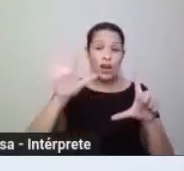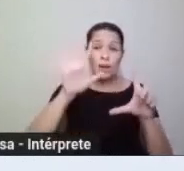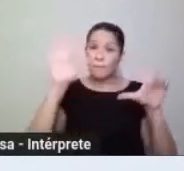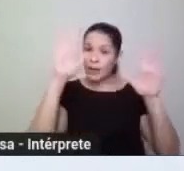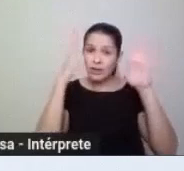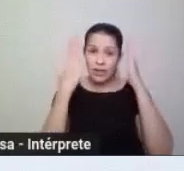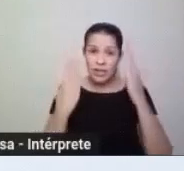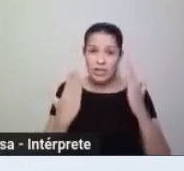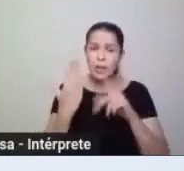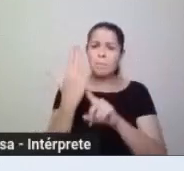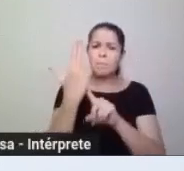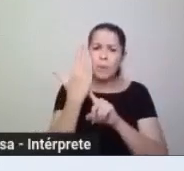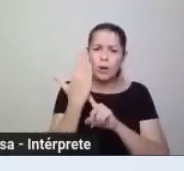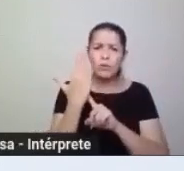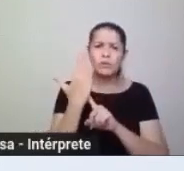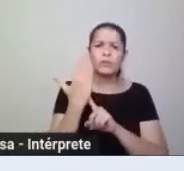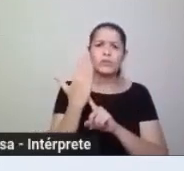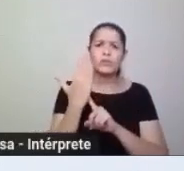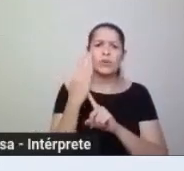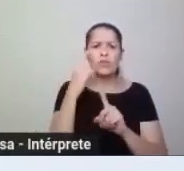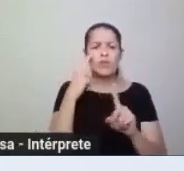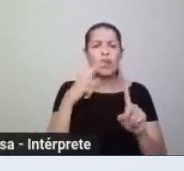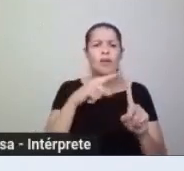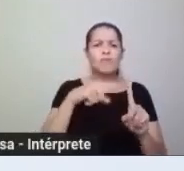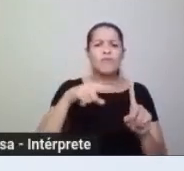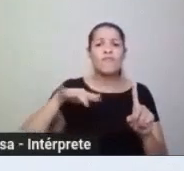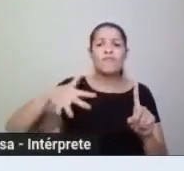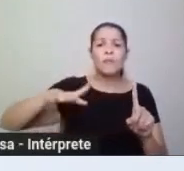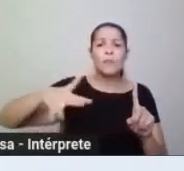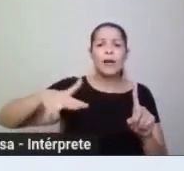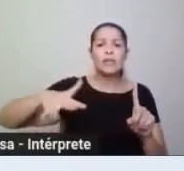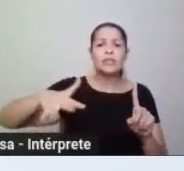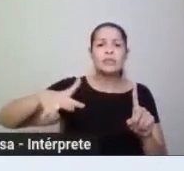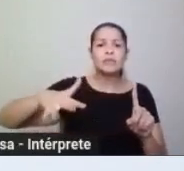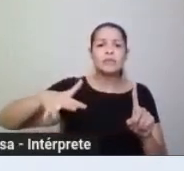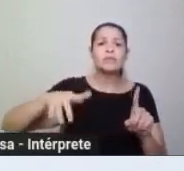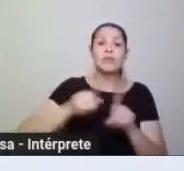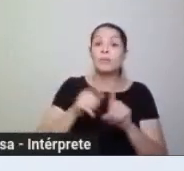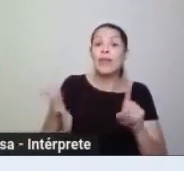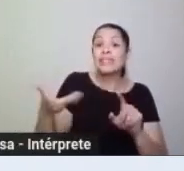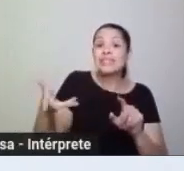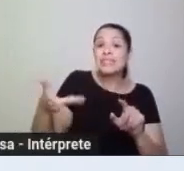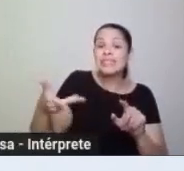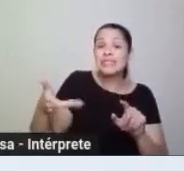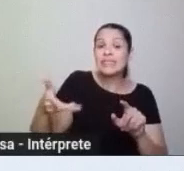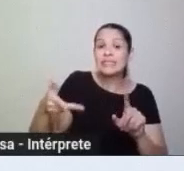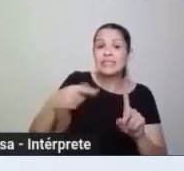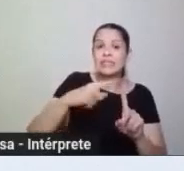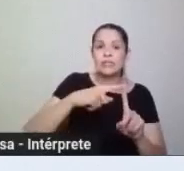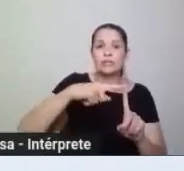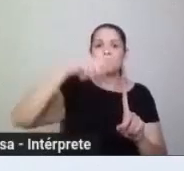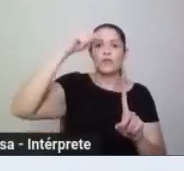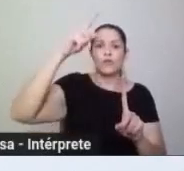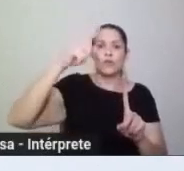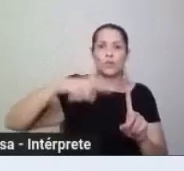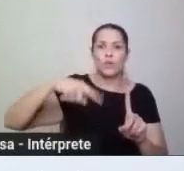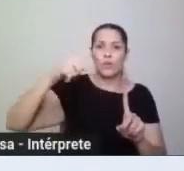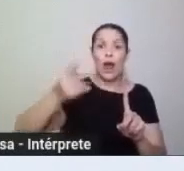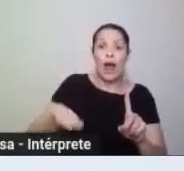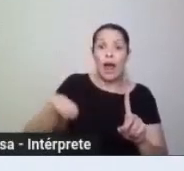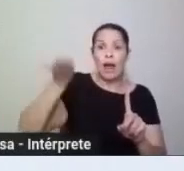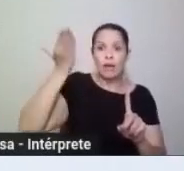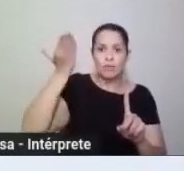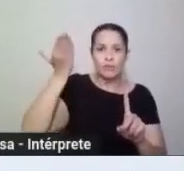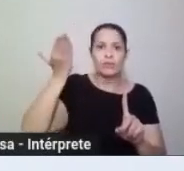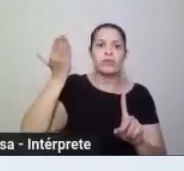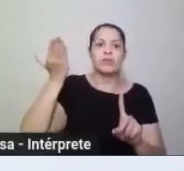mostra a frequência de vibração, a frequência de aceleração tá lá na alta frequência. Isso